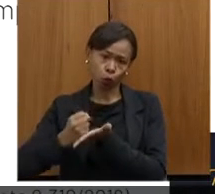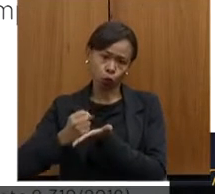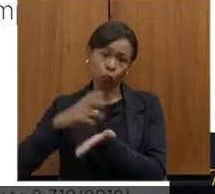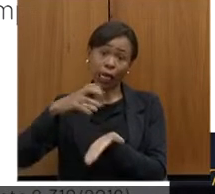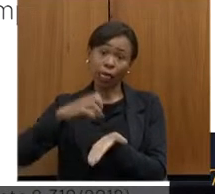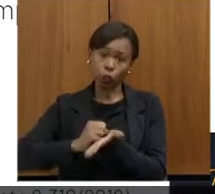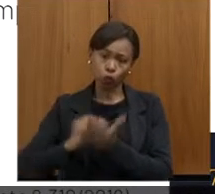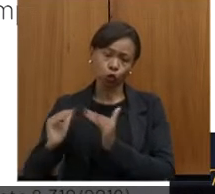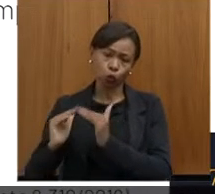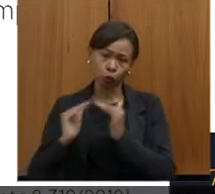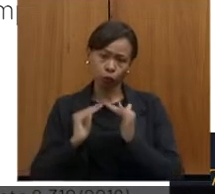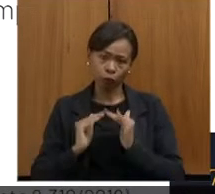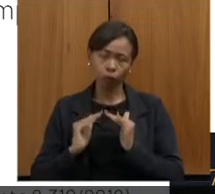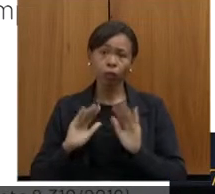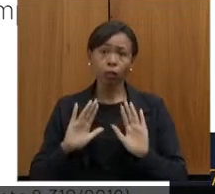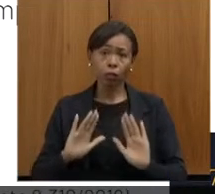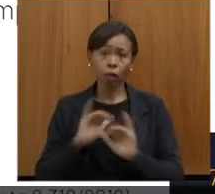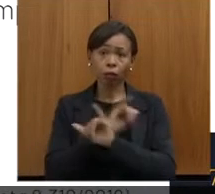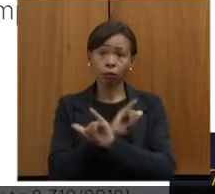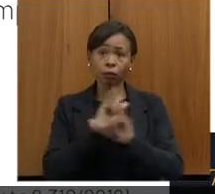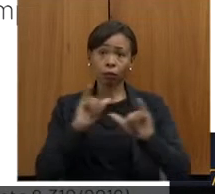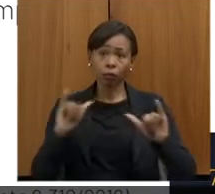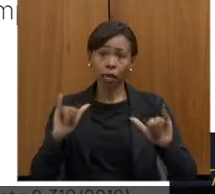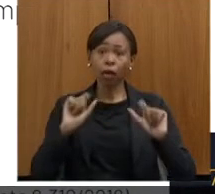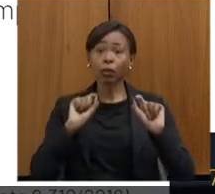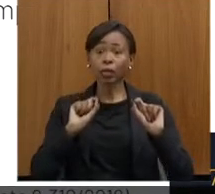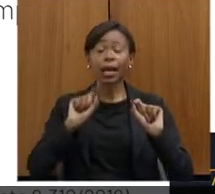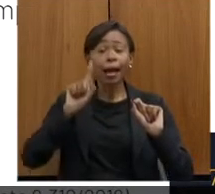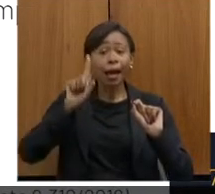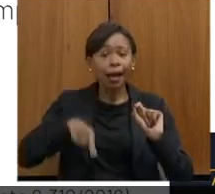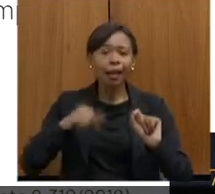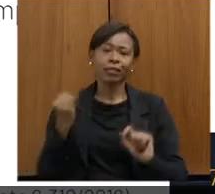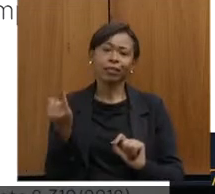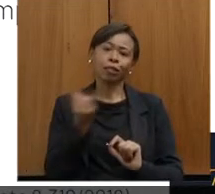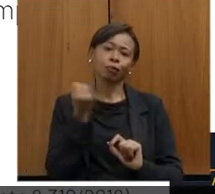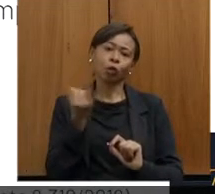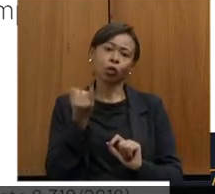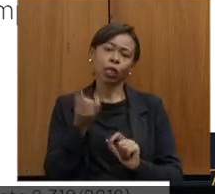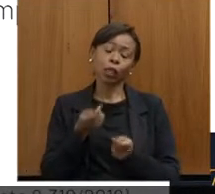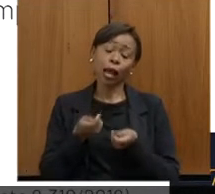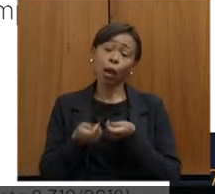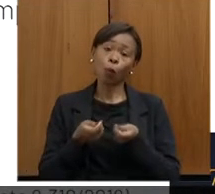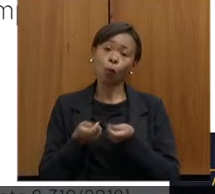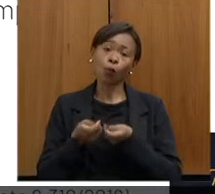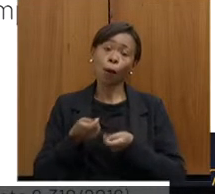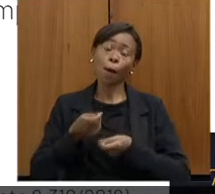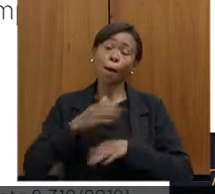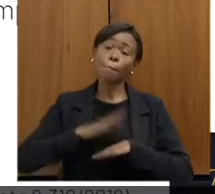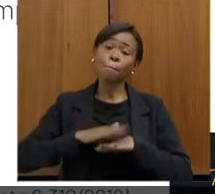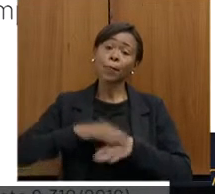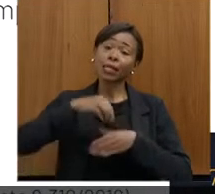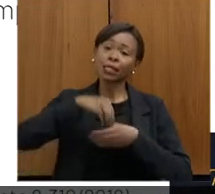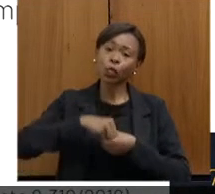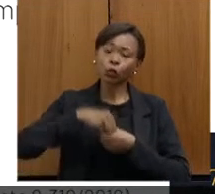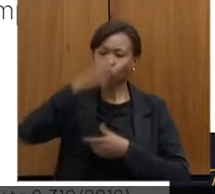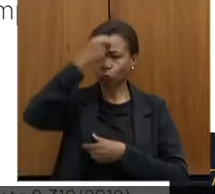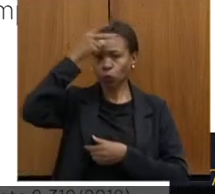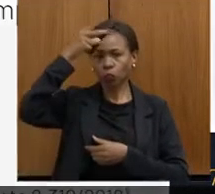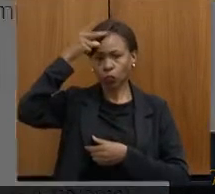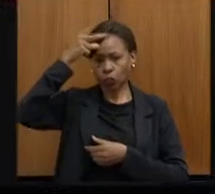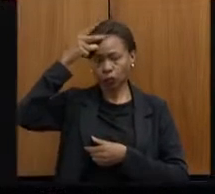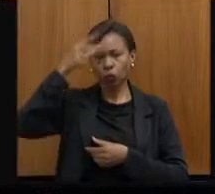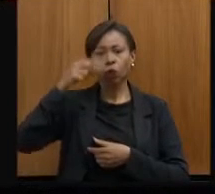para os presentes a importância da condução interna no município no procedimento de regularização